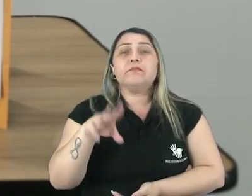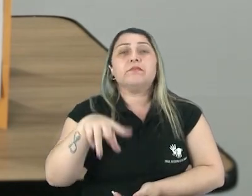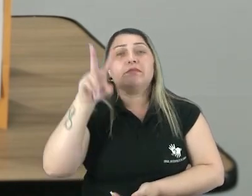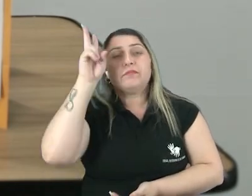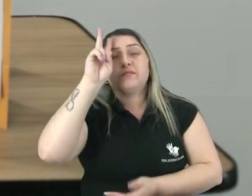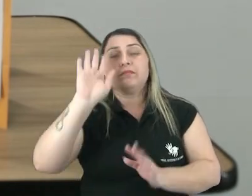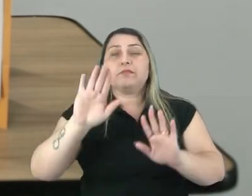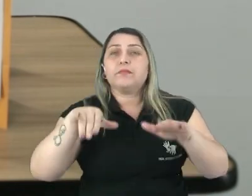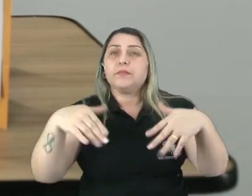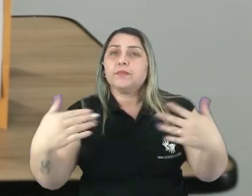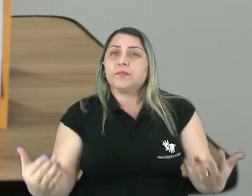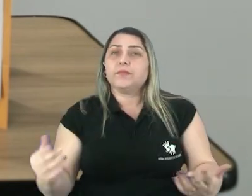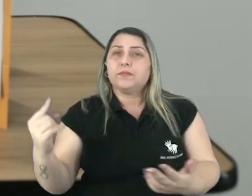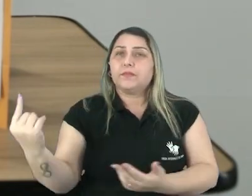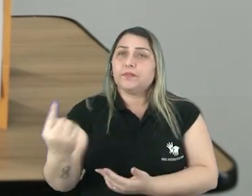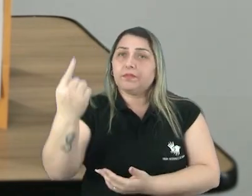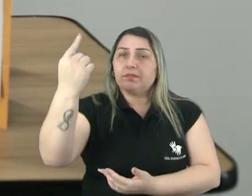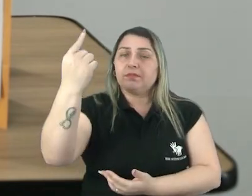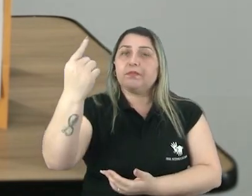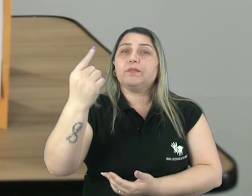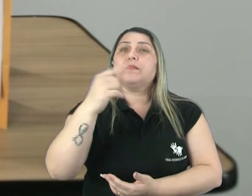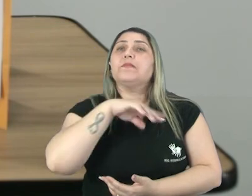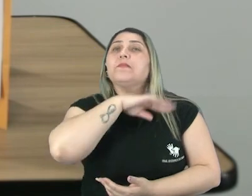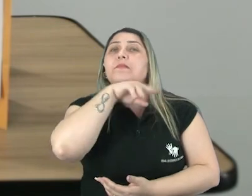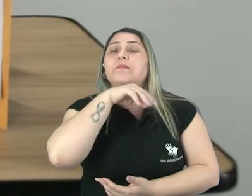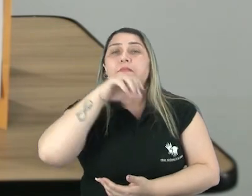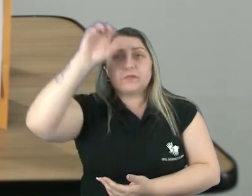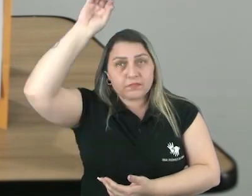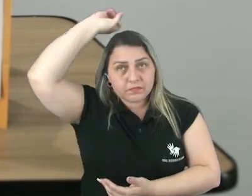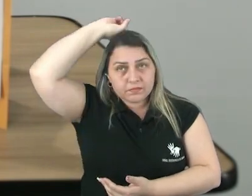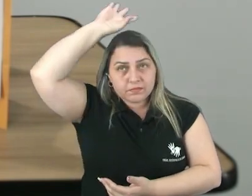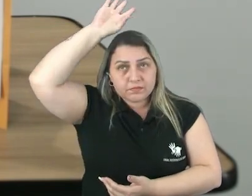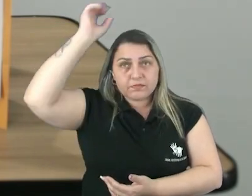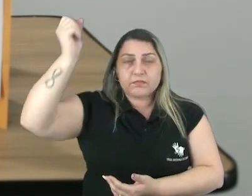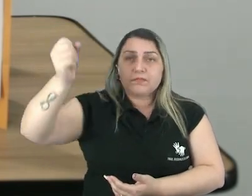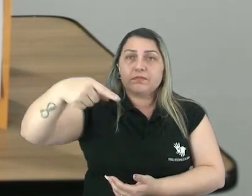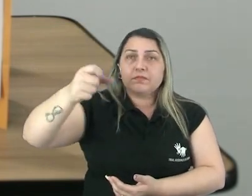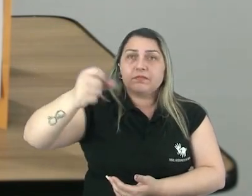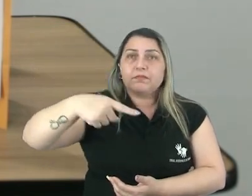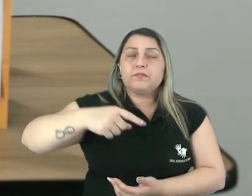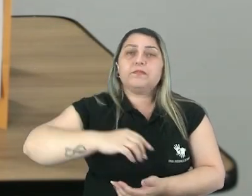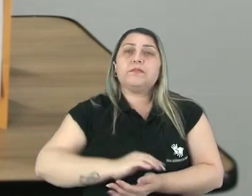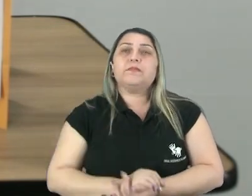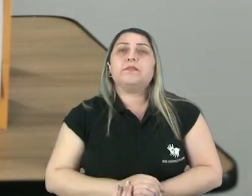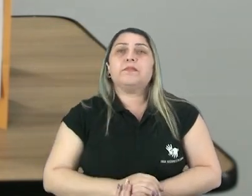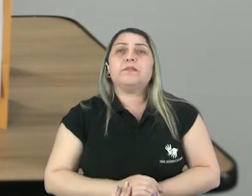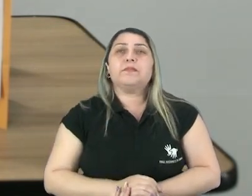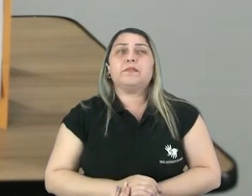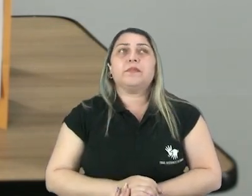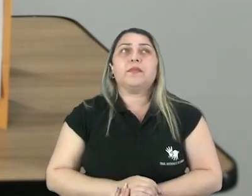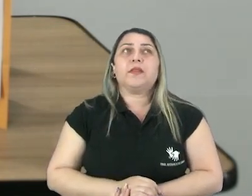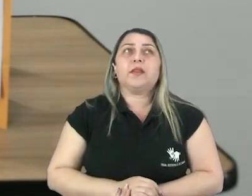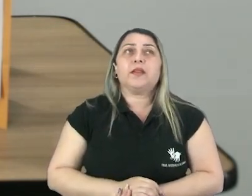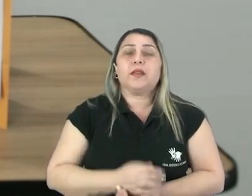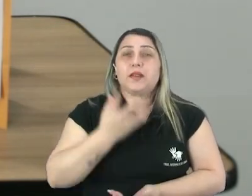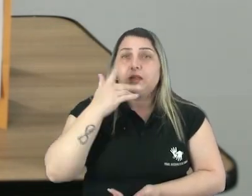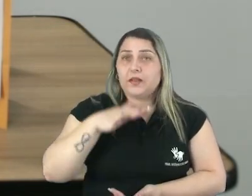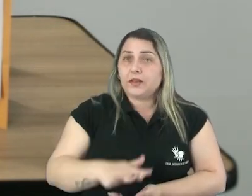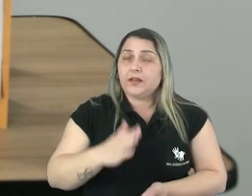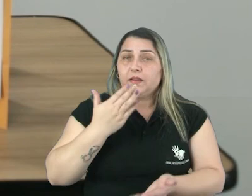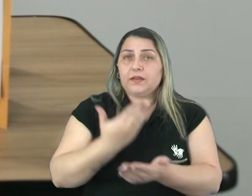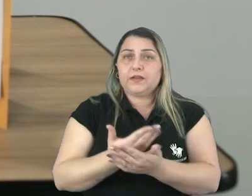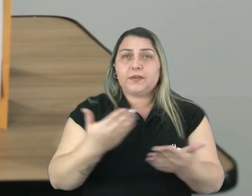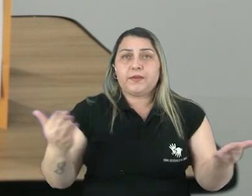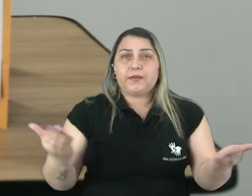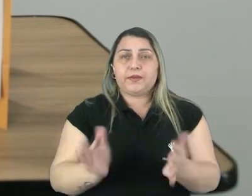lembra qual é o maior animal? A baleia azul, isso mesmo. Crianças, a